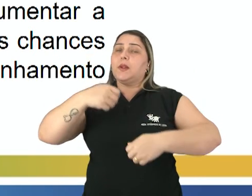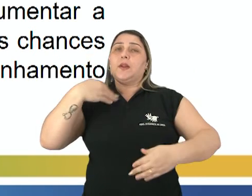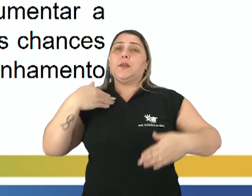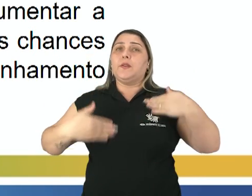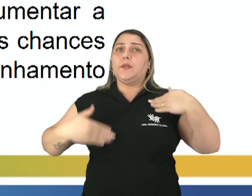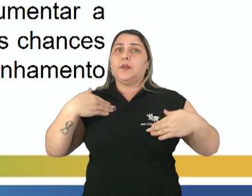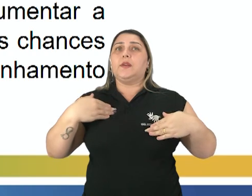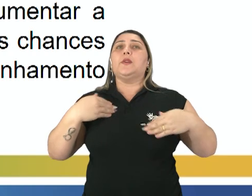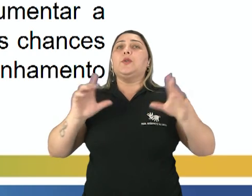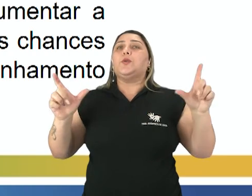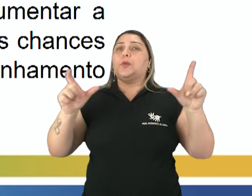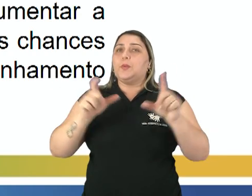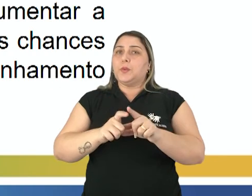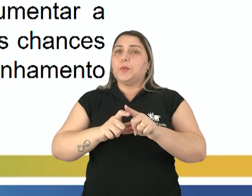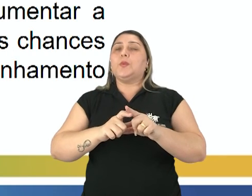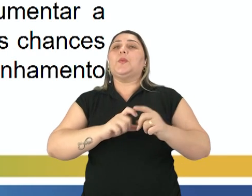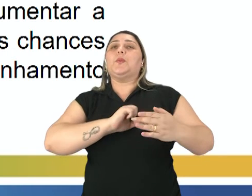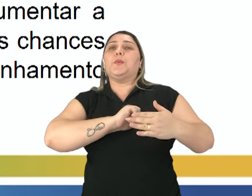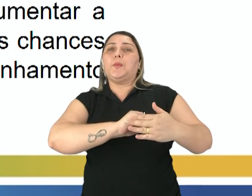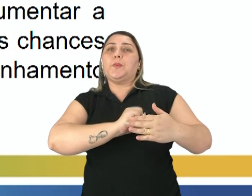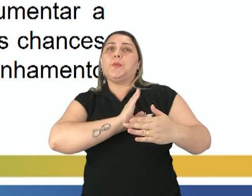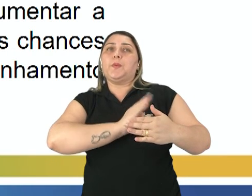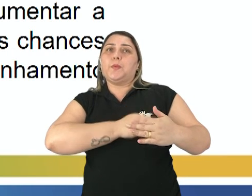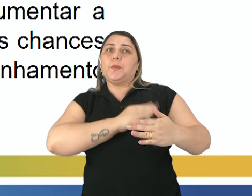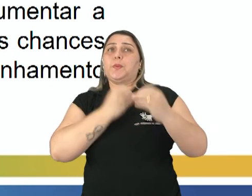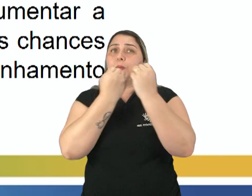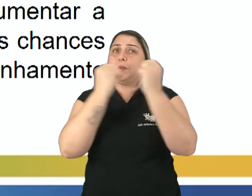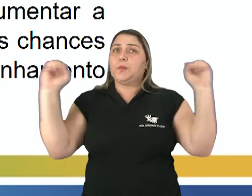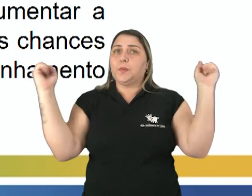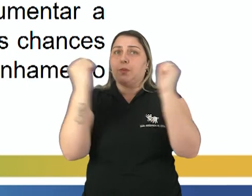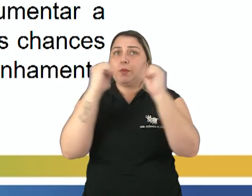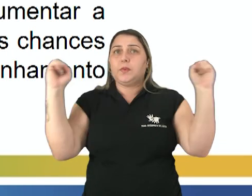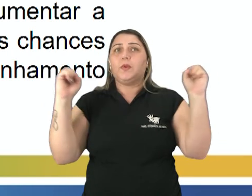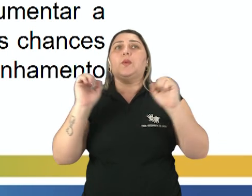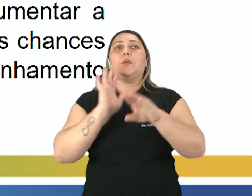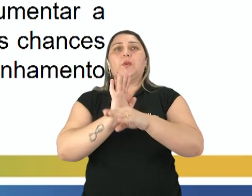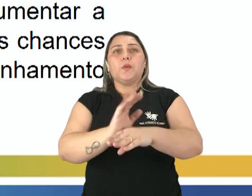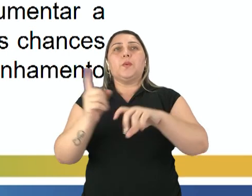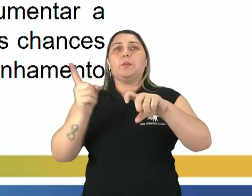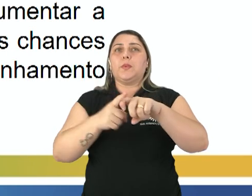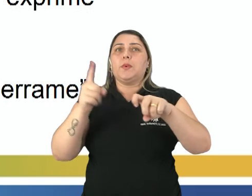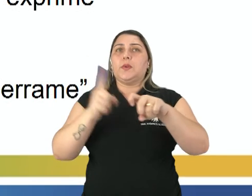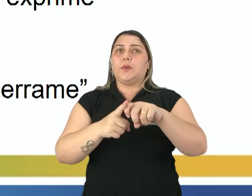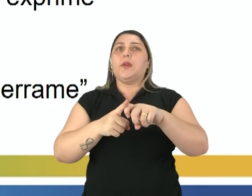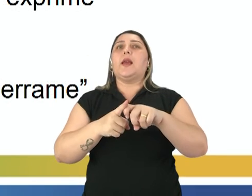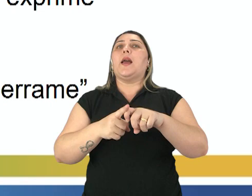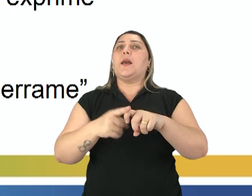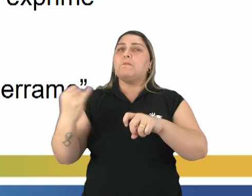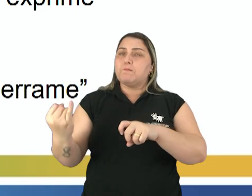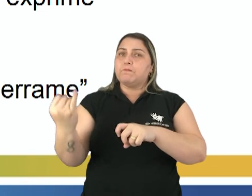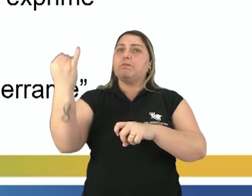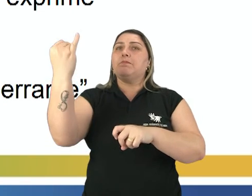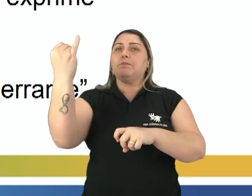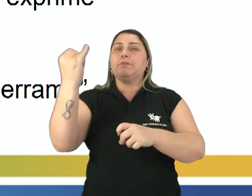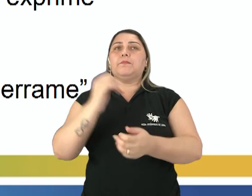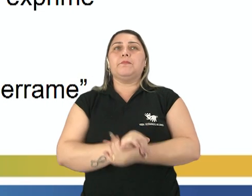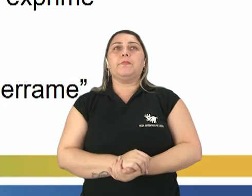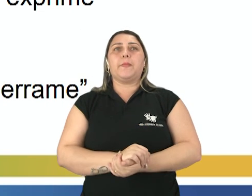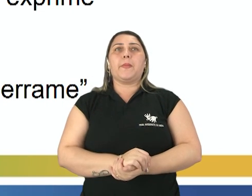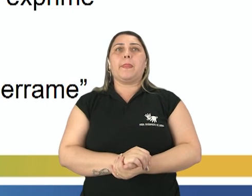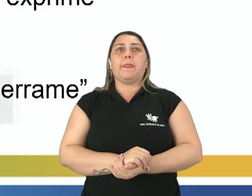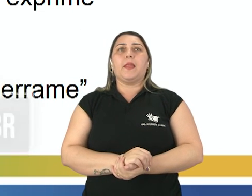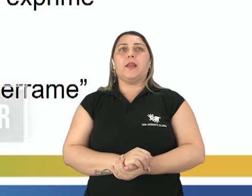infarto. Exercitar-se nesses casos com acompanhamento médico e moderação é altamente recomendável. E aí a nossa